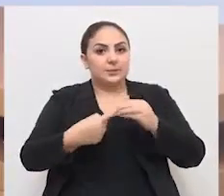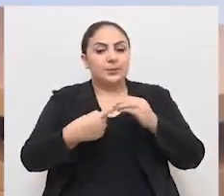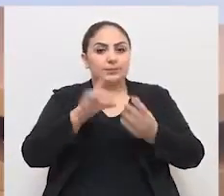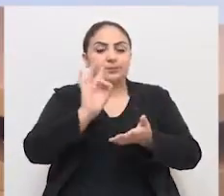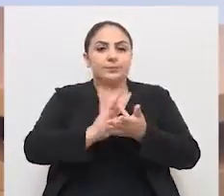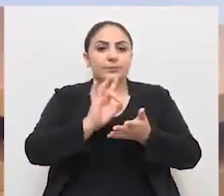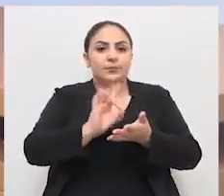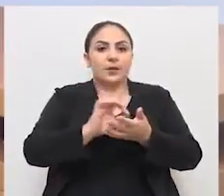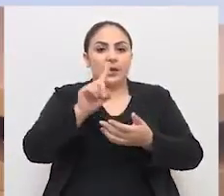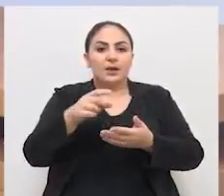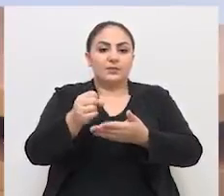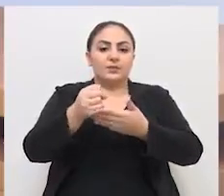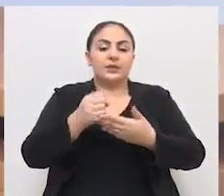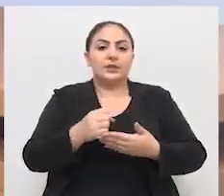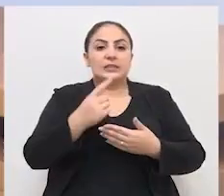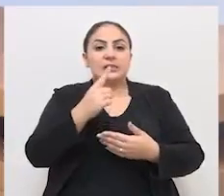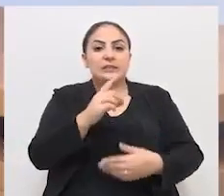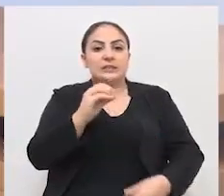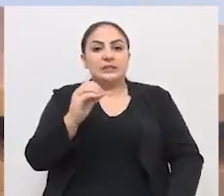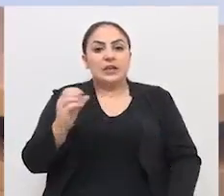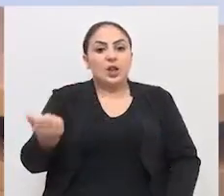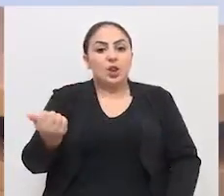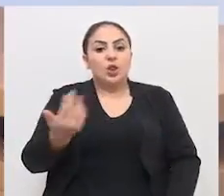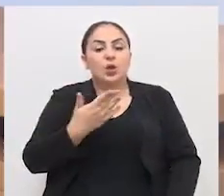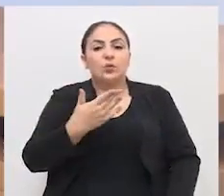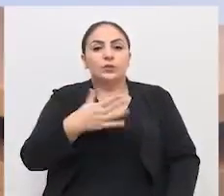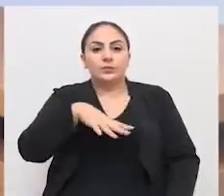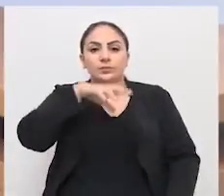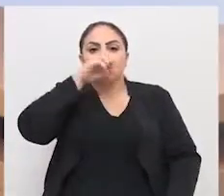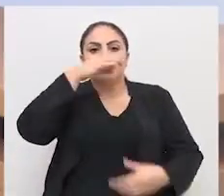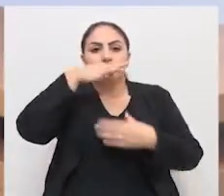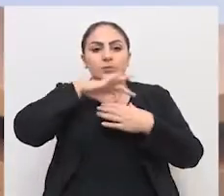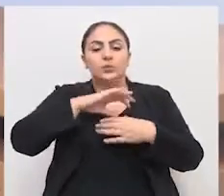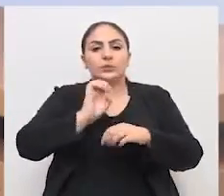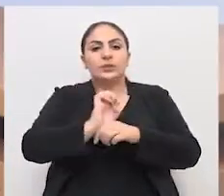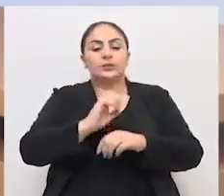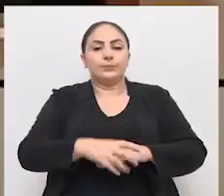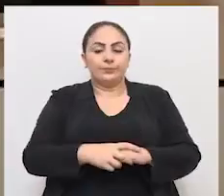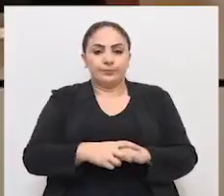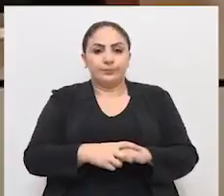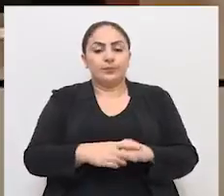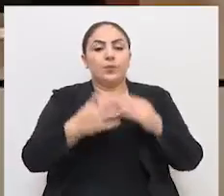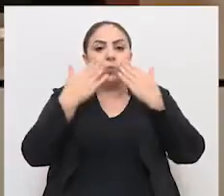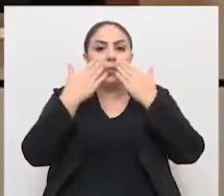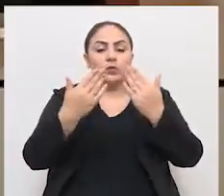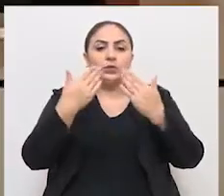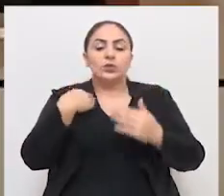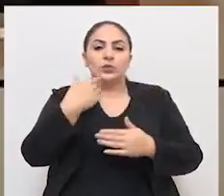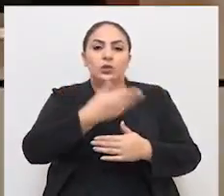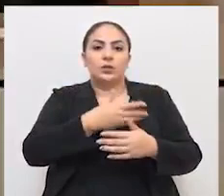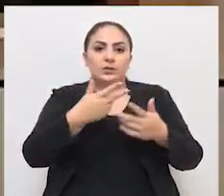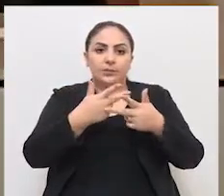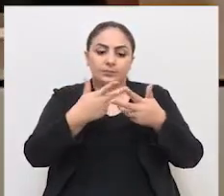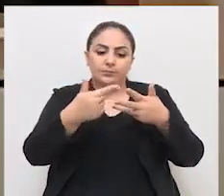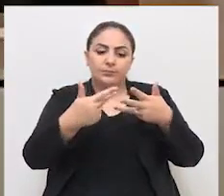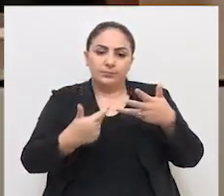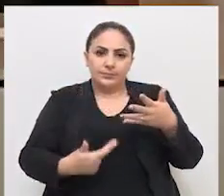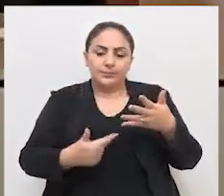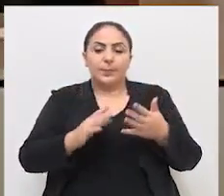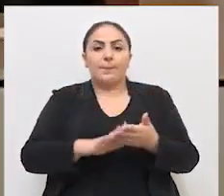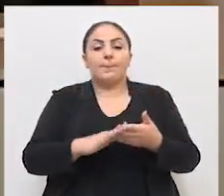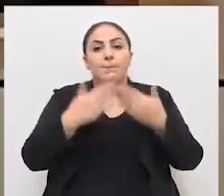principal confirmação é a vinda de 100 novos respiradores para o estado. Apresentamos os nossos